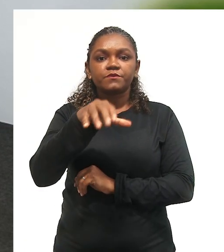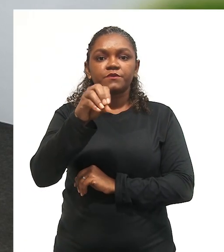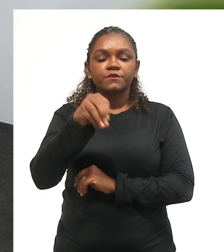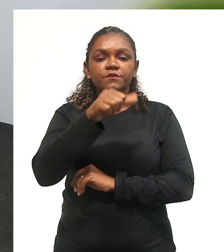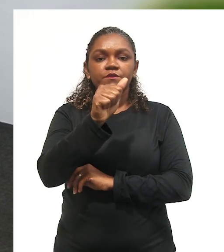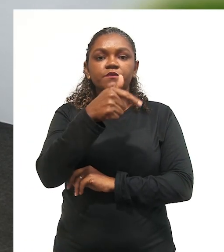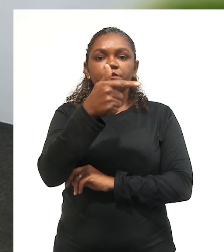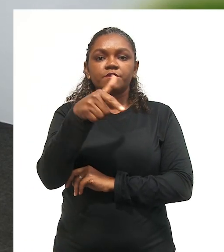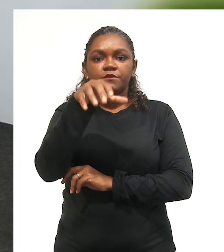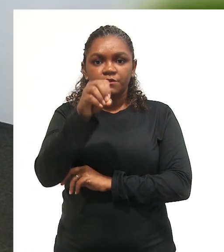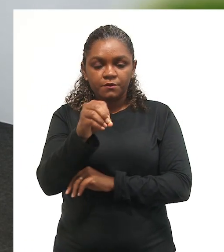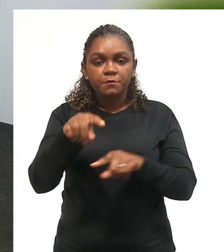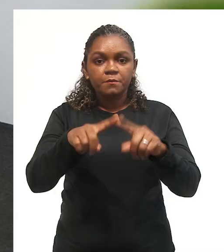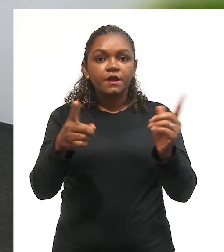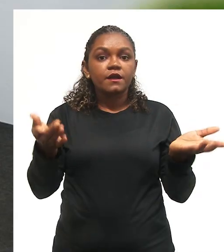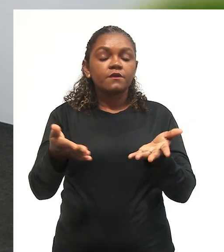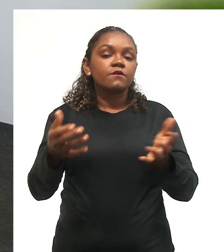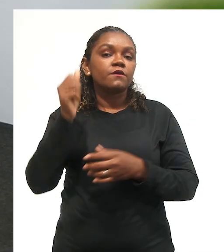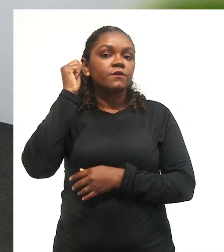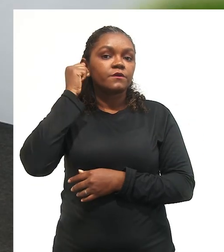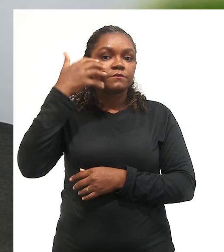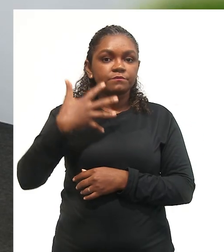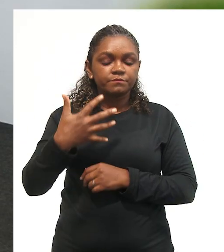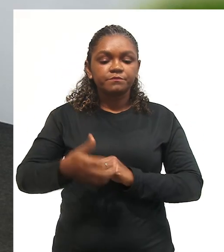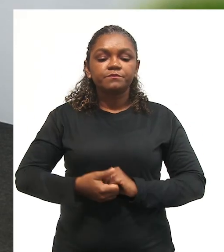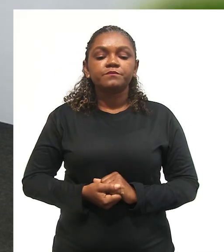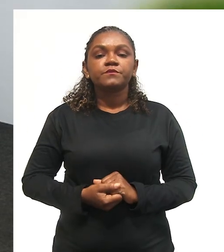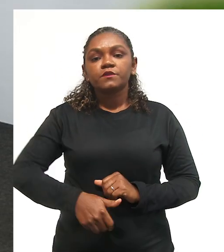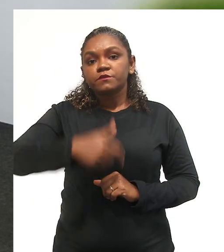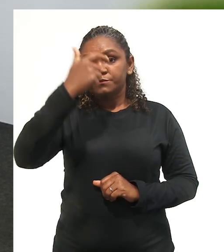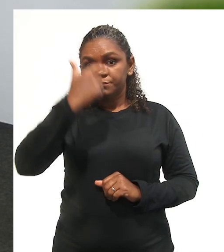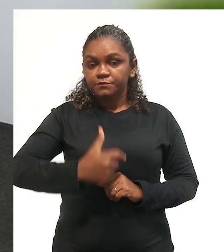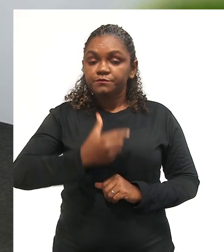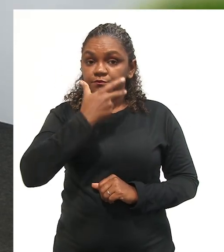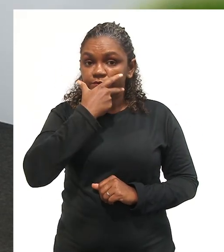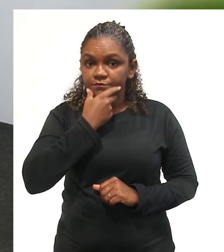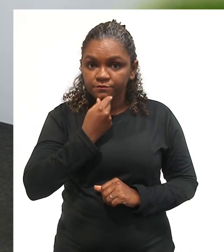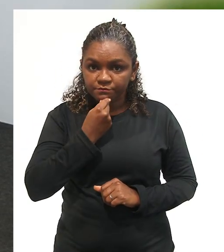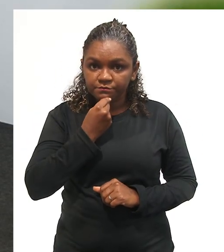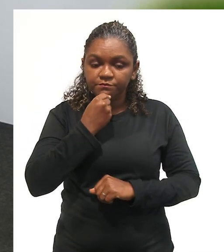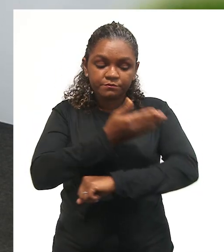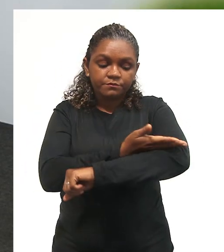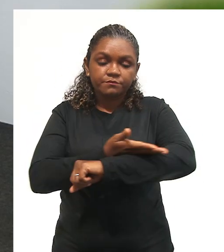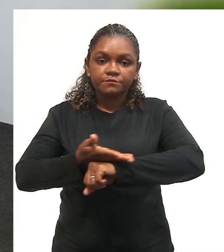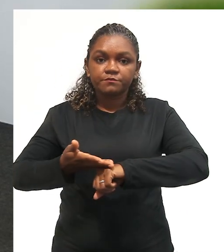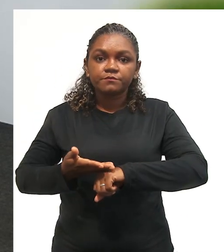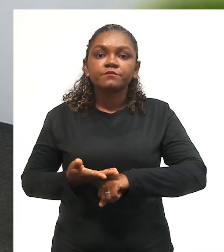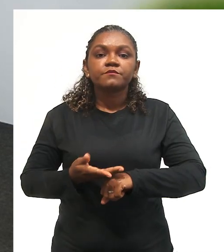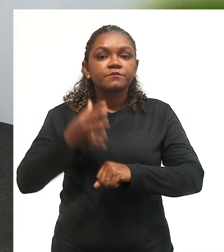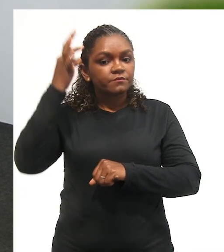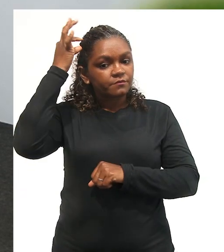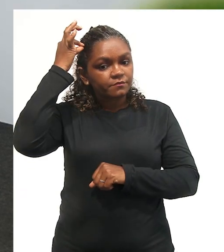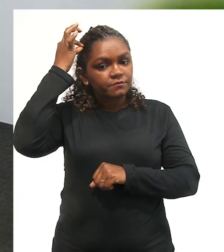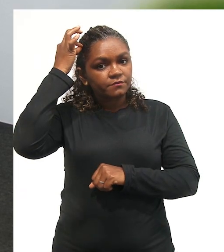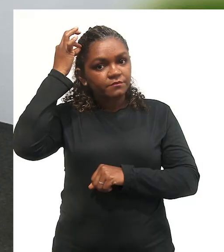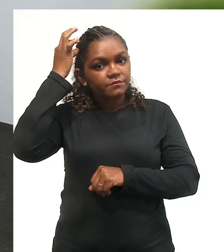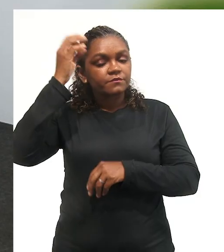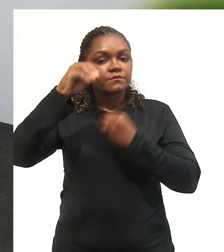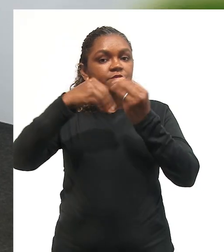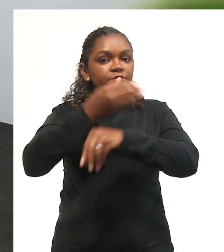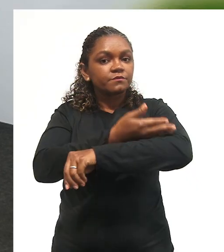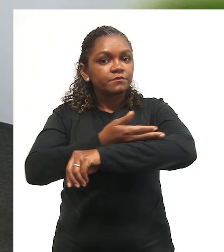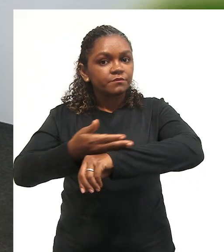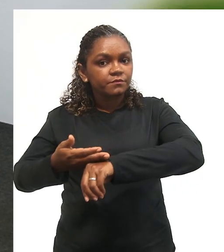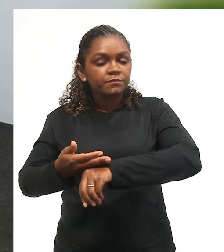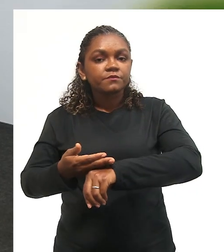aula, eu vou realizar a minha audiodescrição. Eu sou homem, branco, tenho cabelos